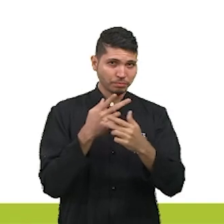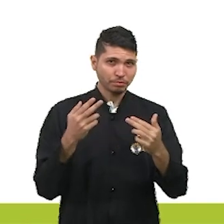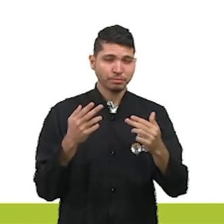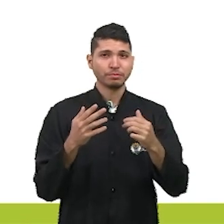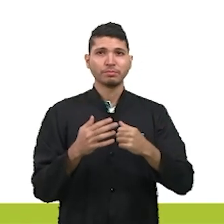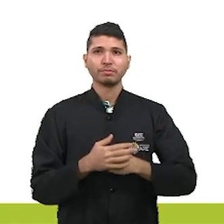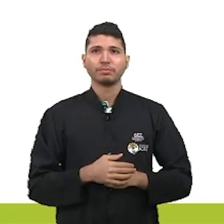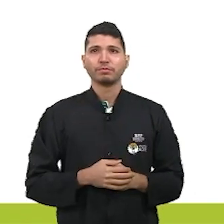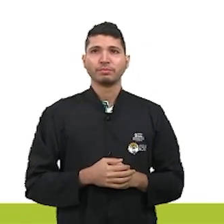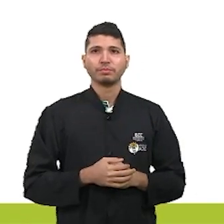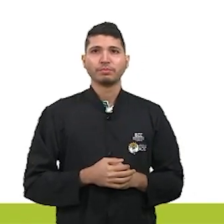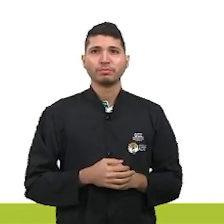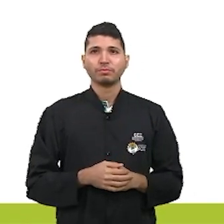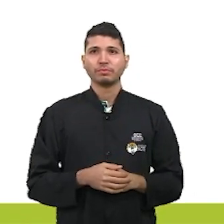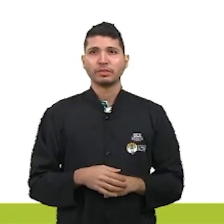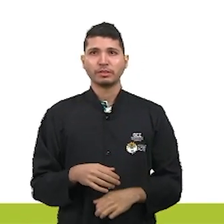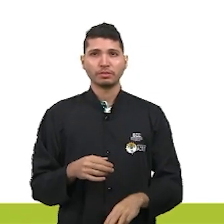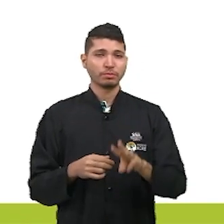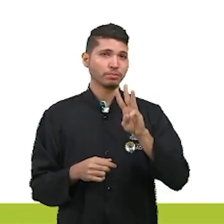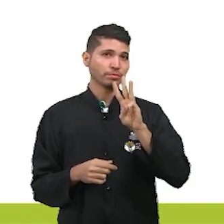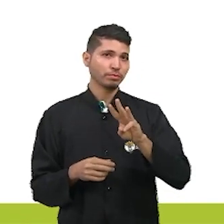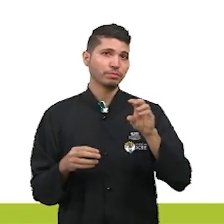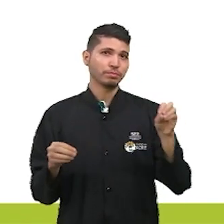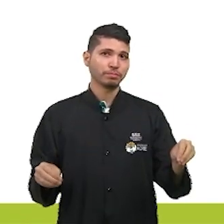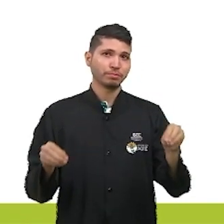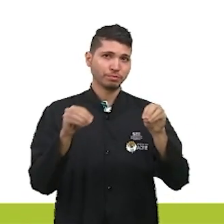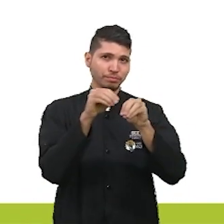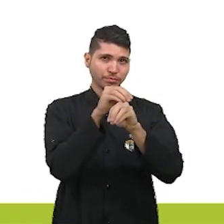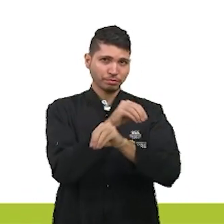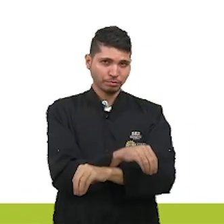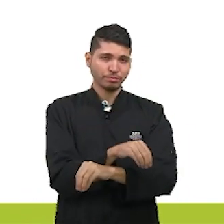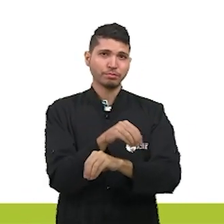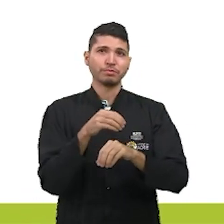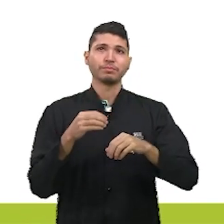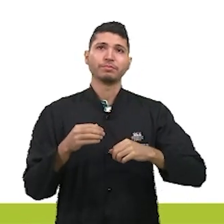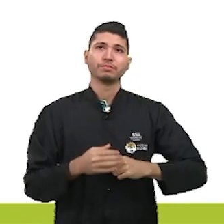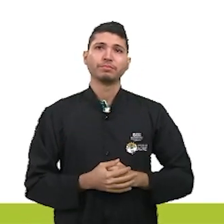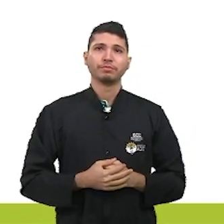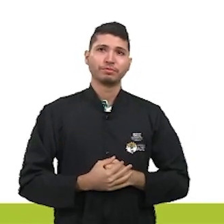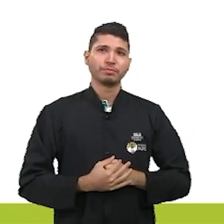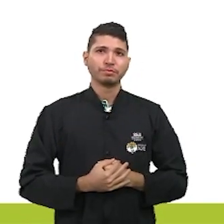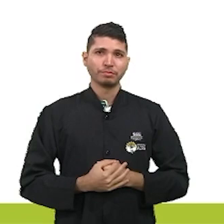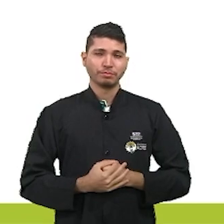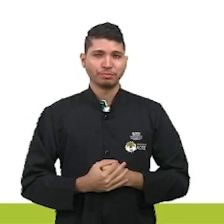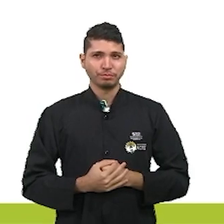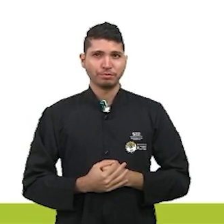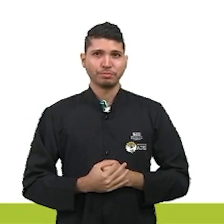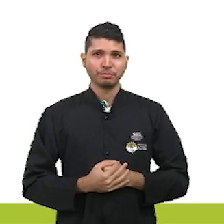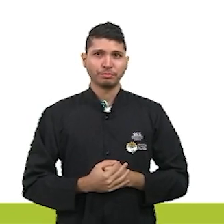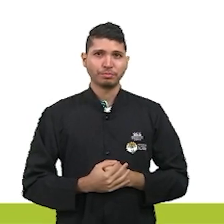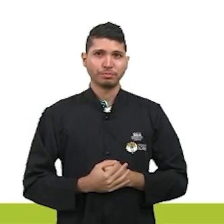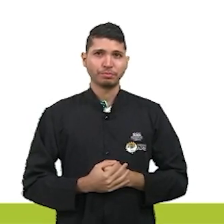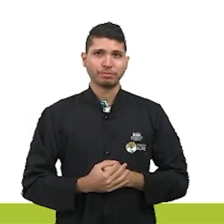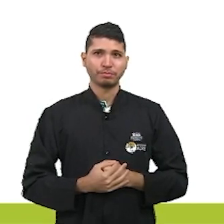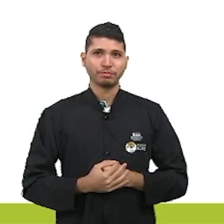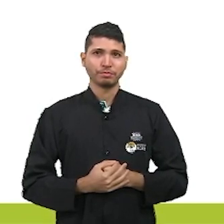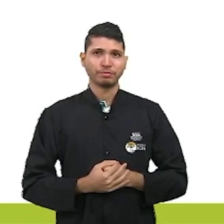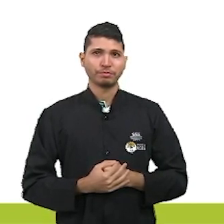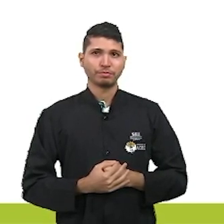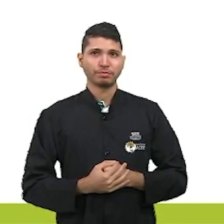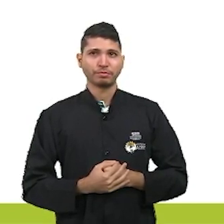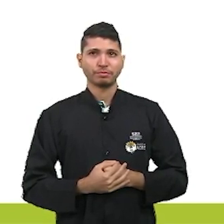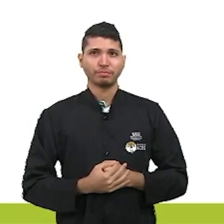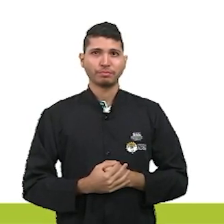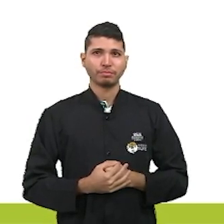3 fatorial. Aqui também nós temos 3 fatorial. Ou seja, aqui, só fazendo uma